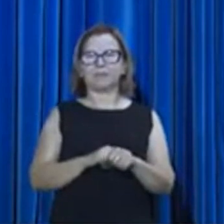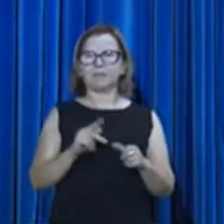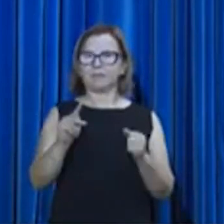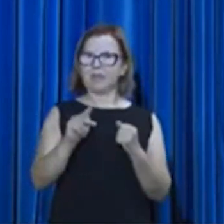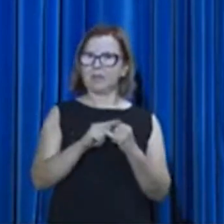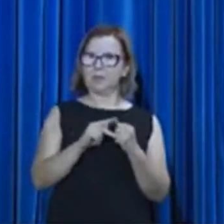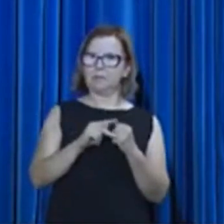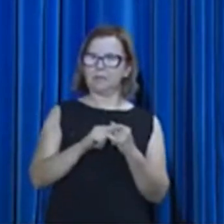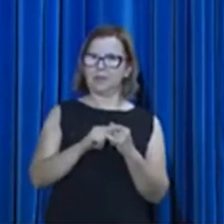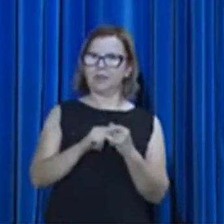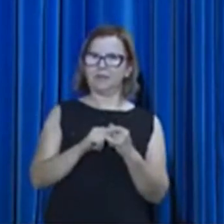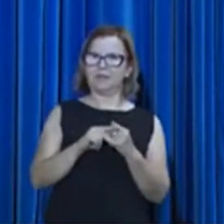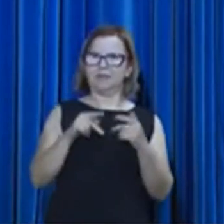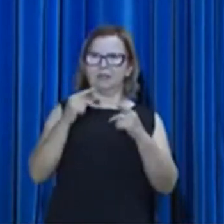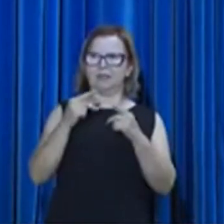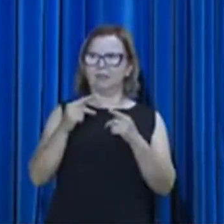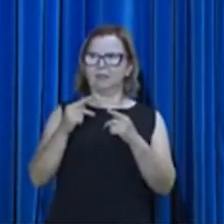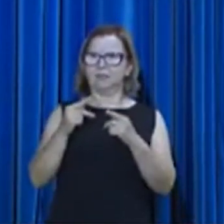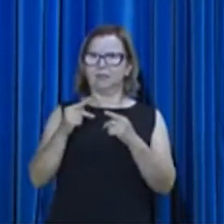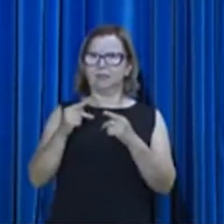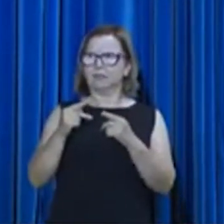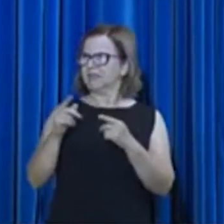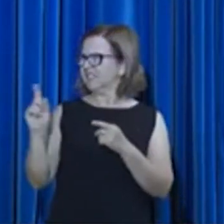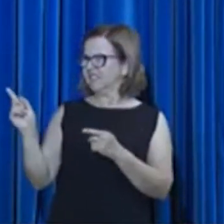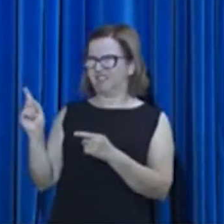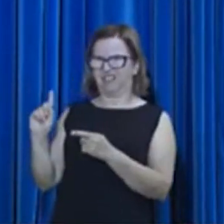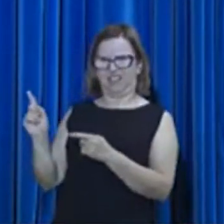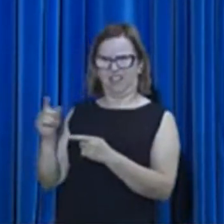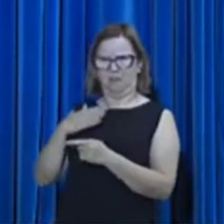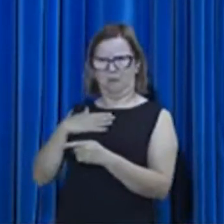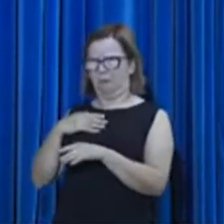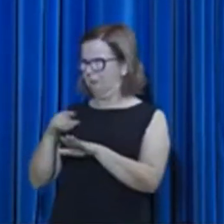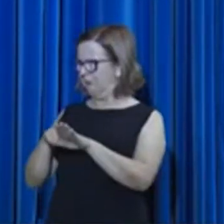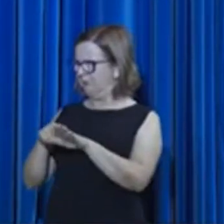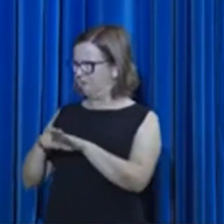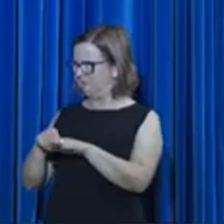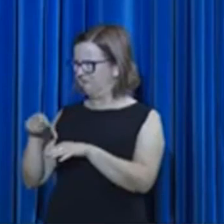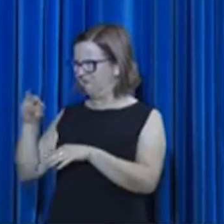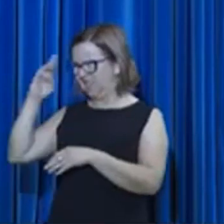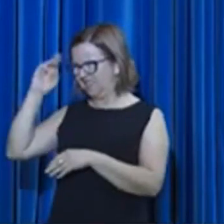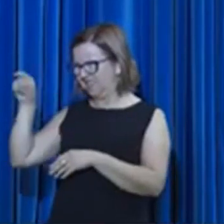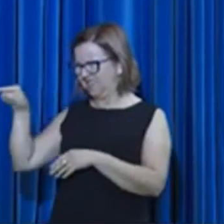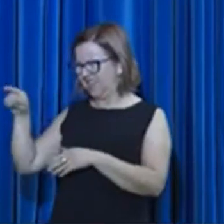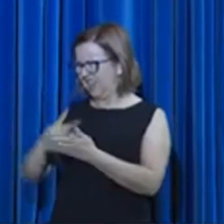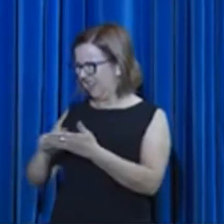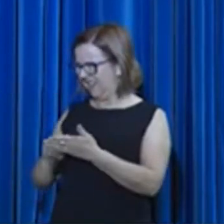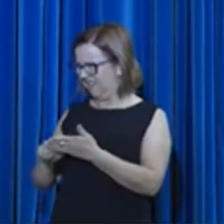Pedro, ele diz: de maneira nenhuma, Senhor, o Senhor vai lavar os meus pés. Que isso?